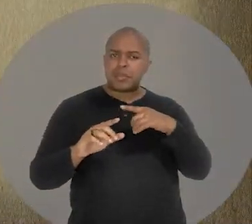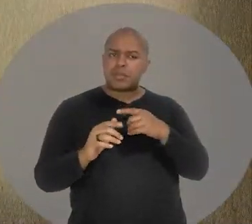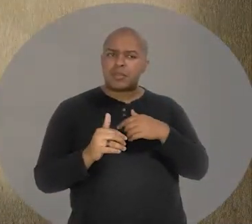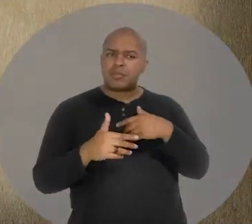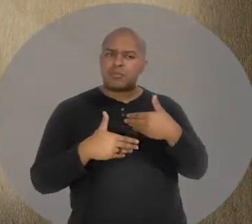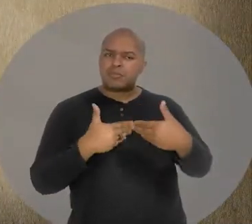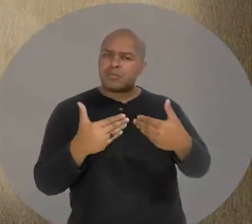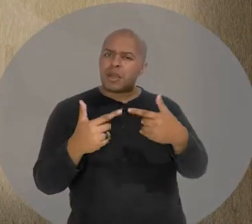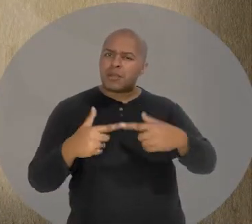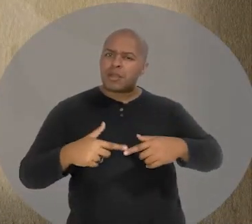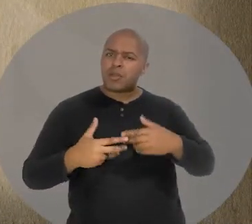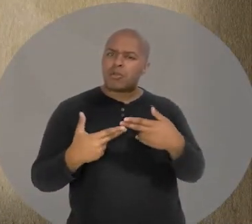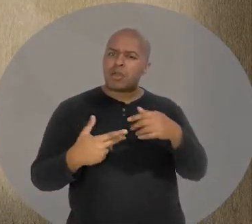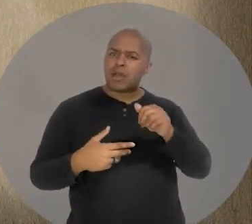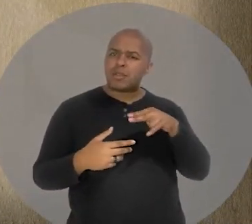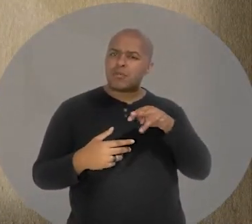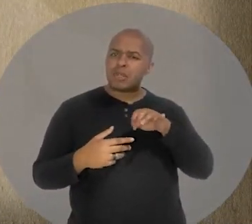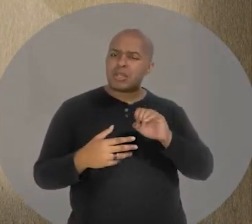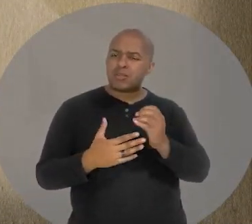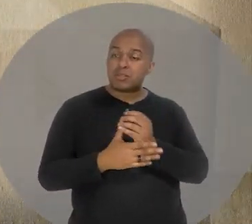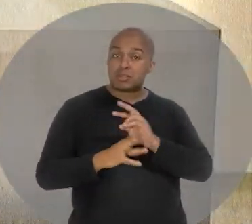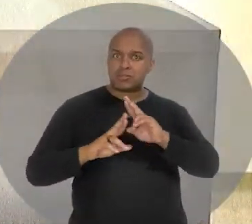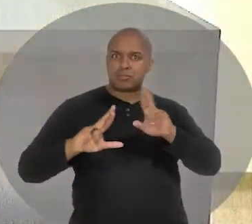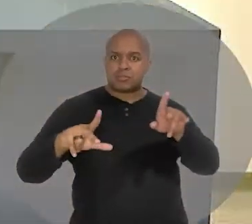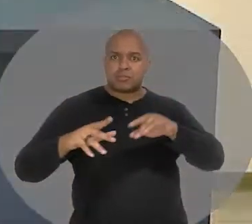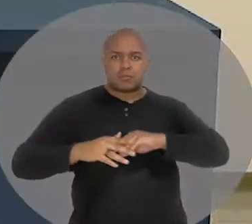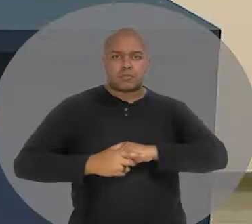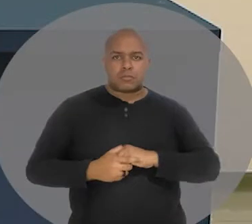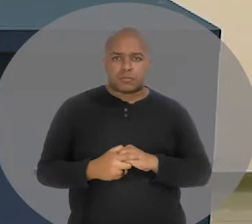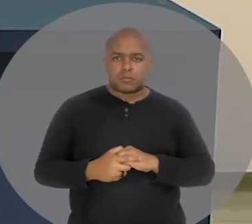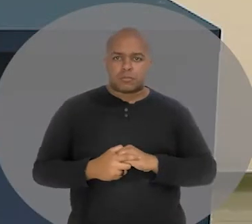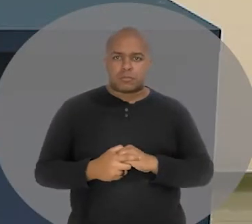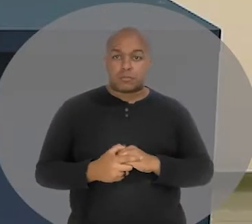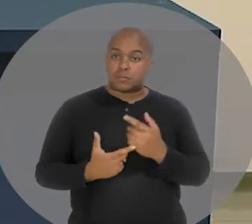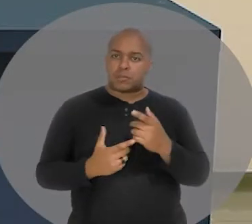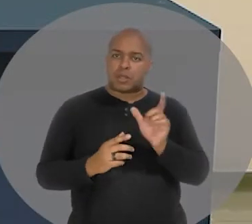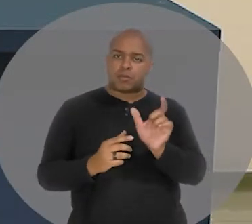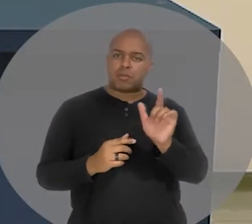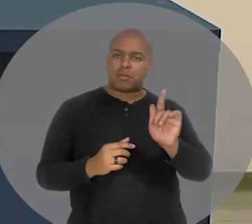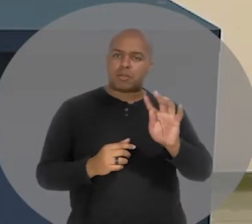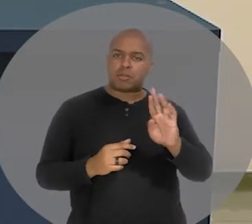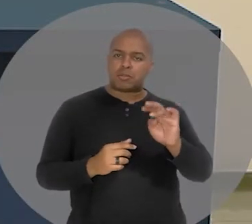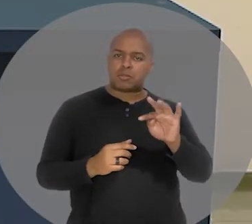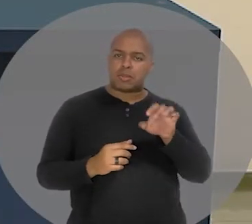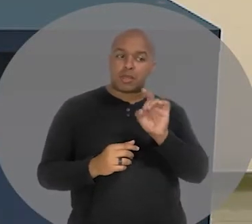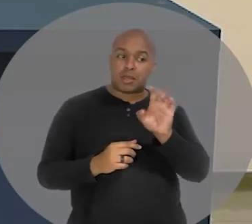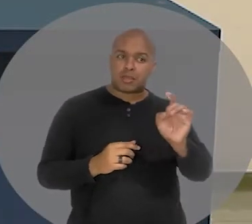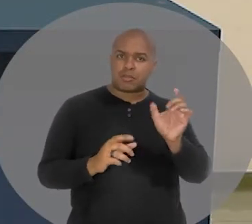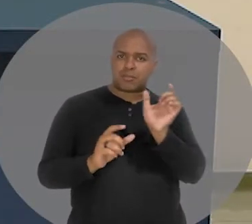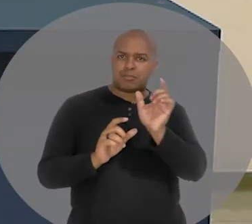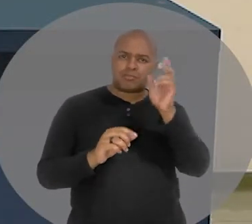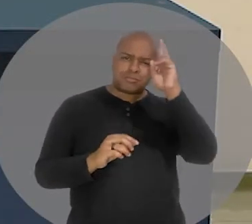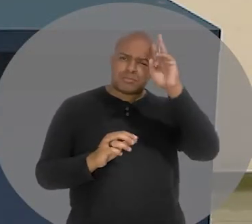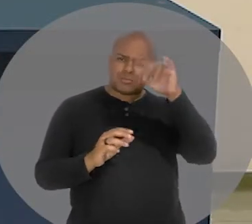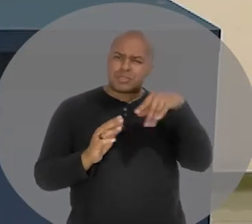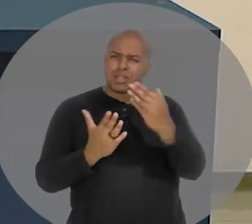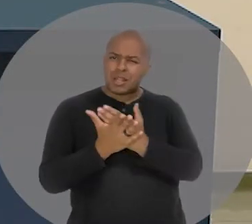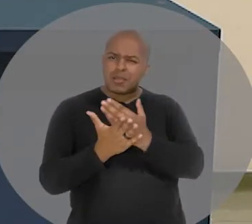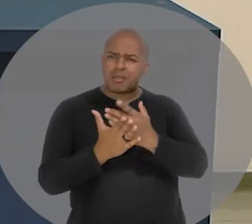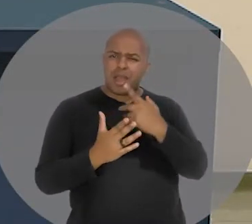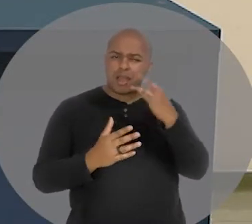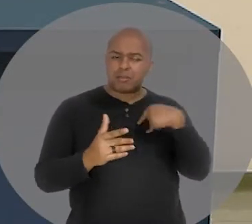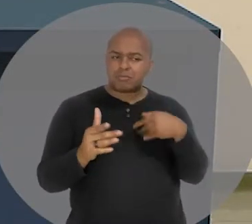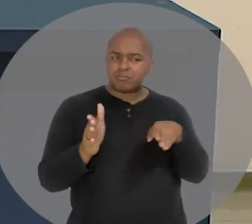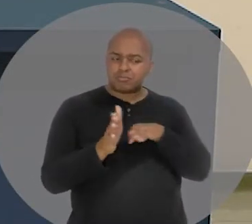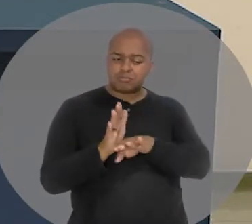das anomalias e do grotesco. Então, cada uma dessas histórias, né, esses livros, né, que chegam às